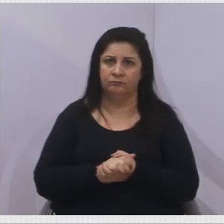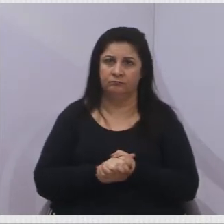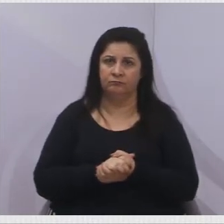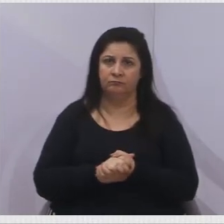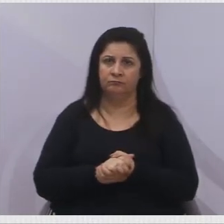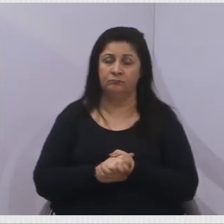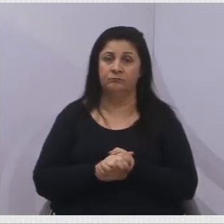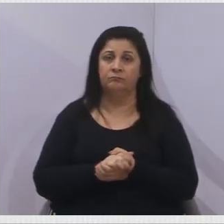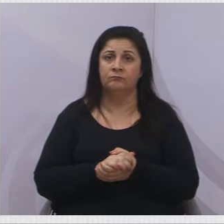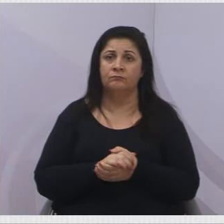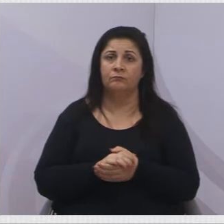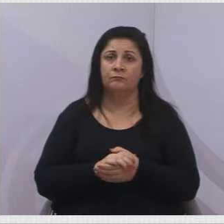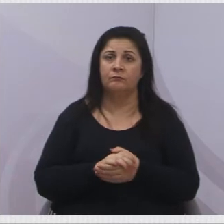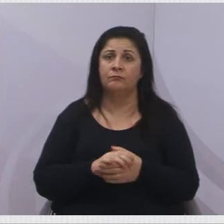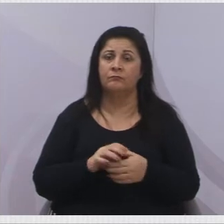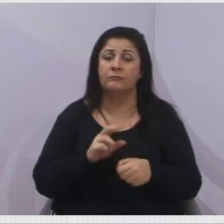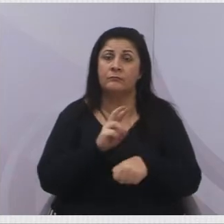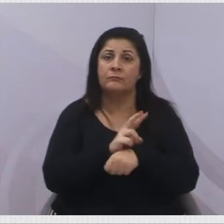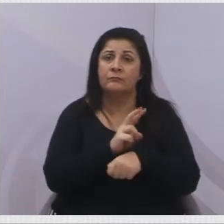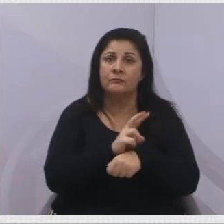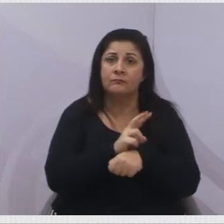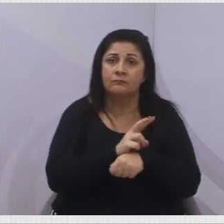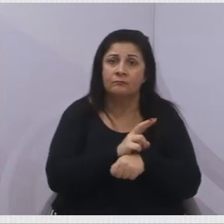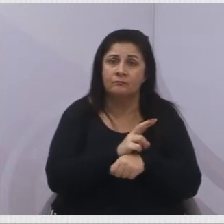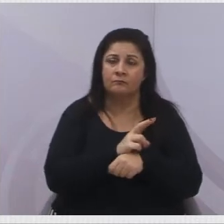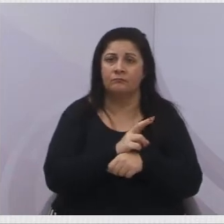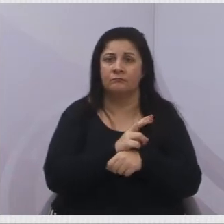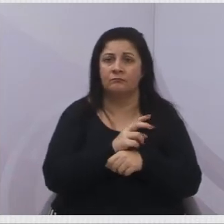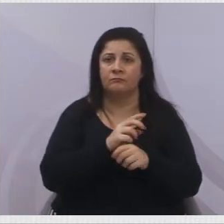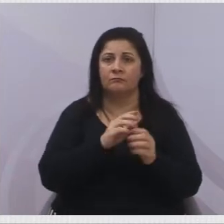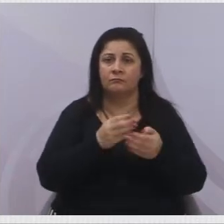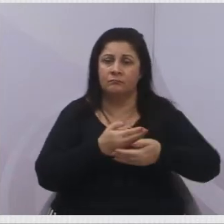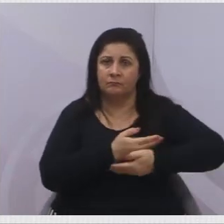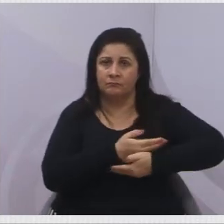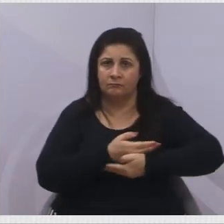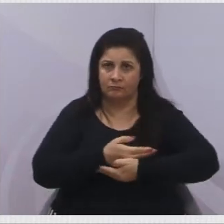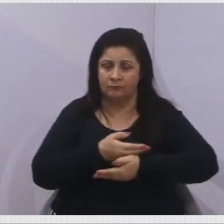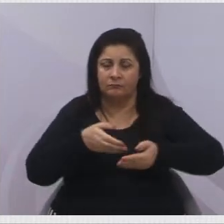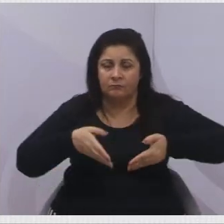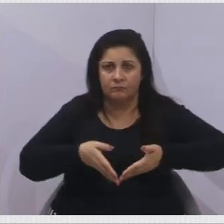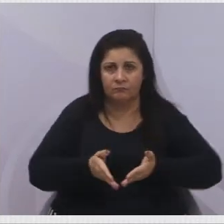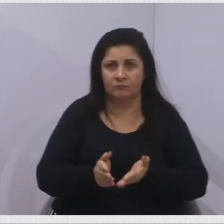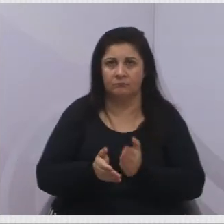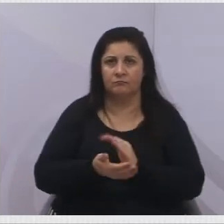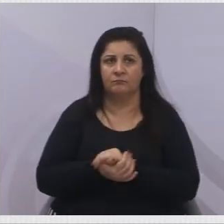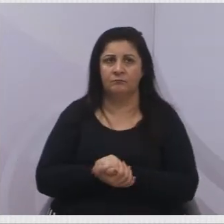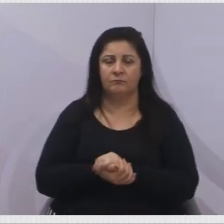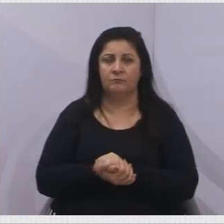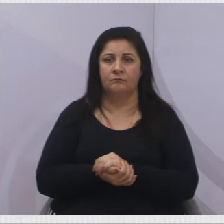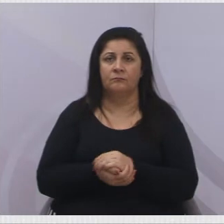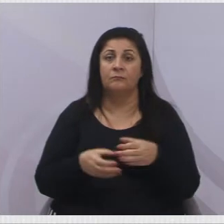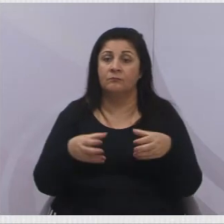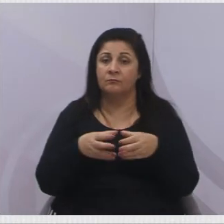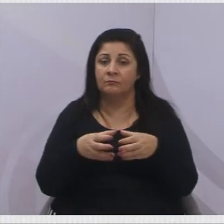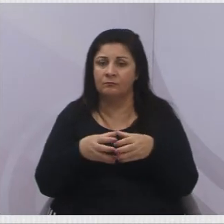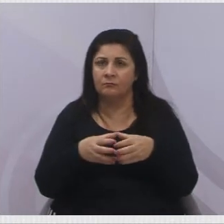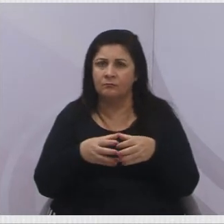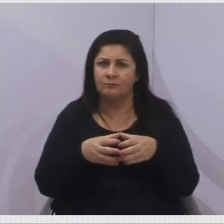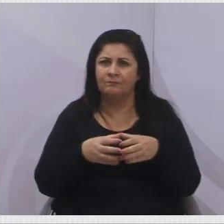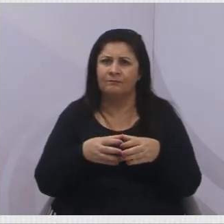foi o fortalecimento do Comitê de Mortalidade Materno-Infantil. Então, esse comitê ele faz